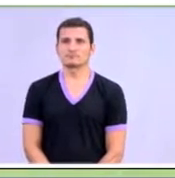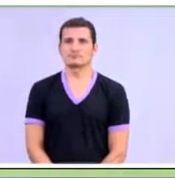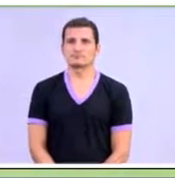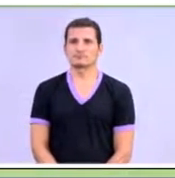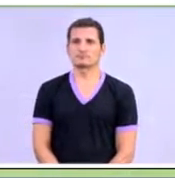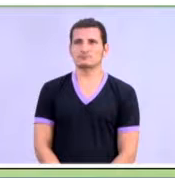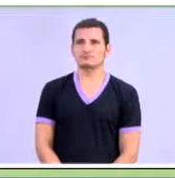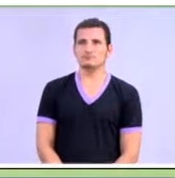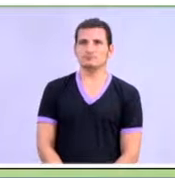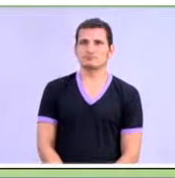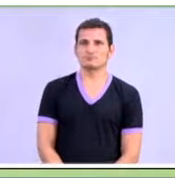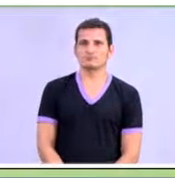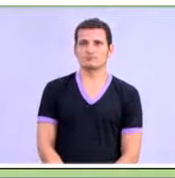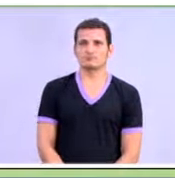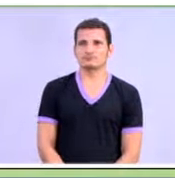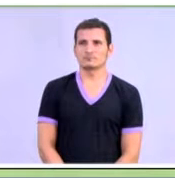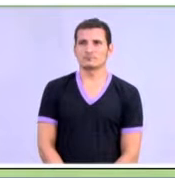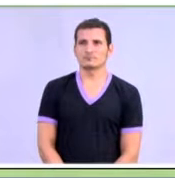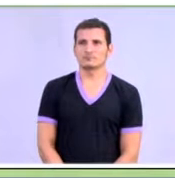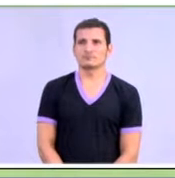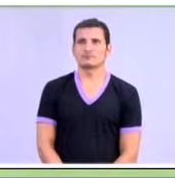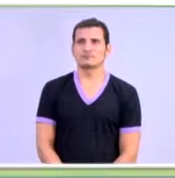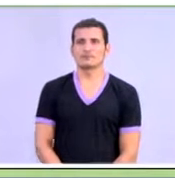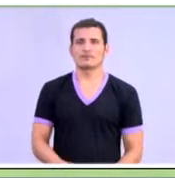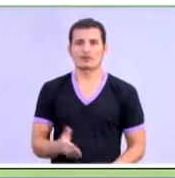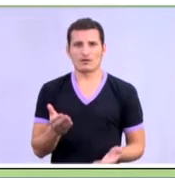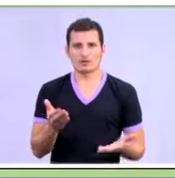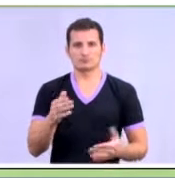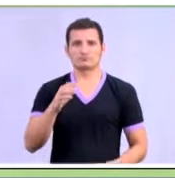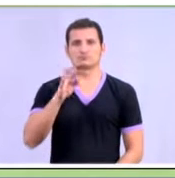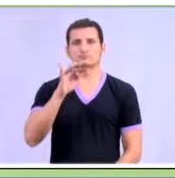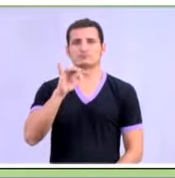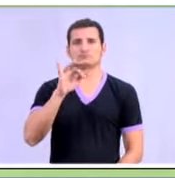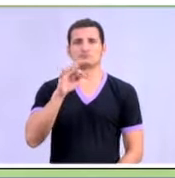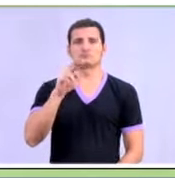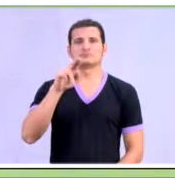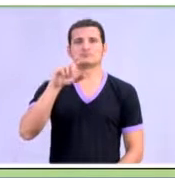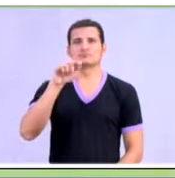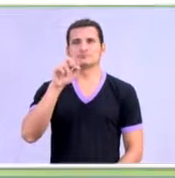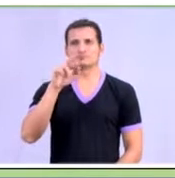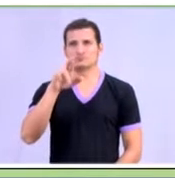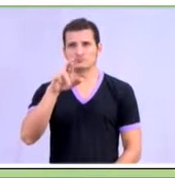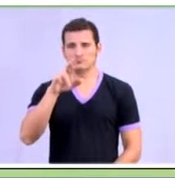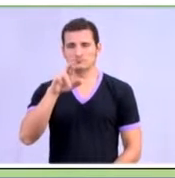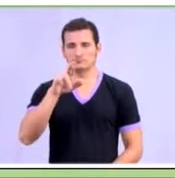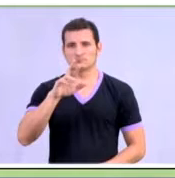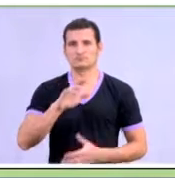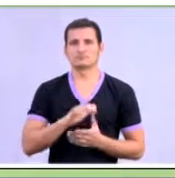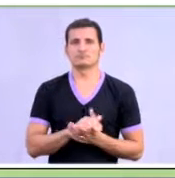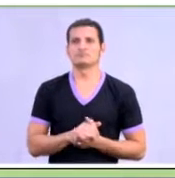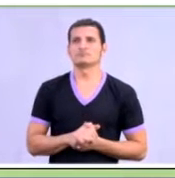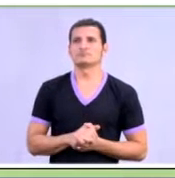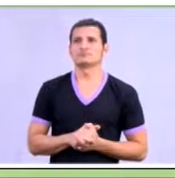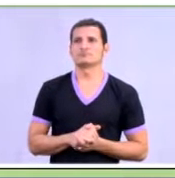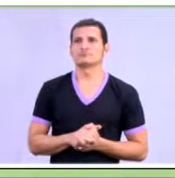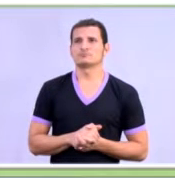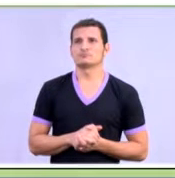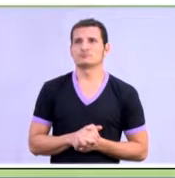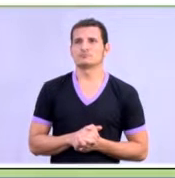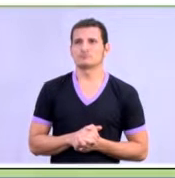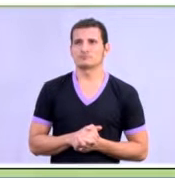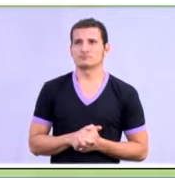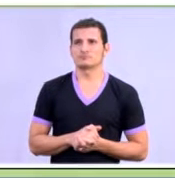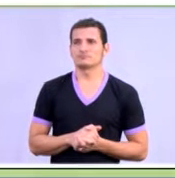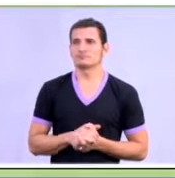Outro getSet aqui, no caso o getTitular, agora o getTitular por ser uma string, então vou retornar uma string, getTitular